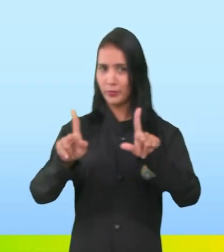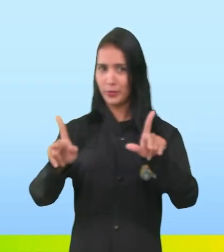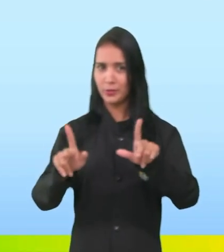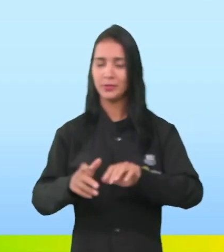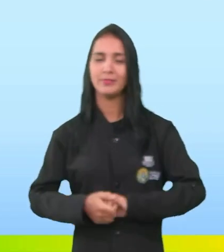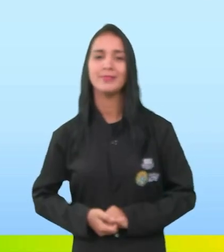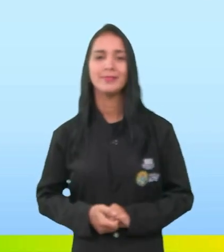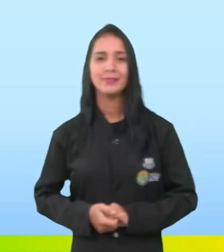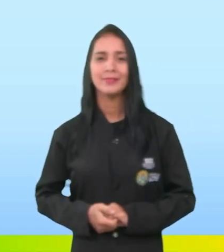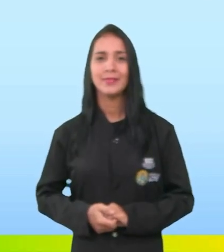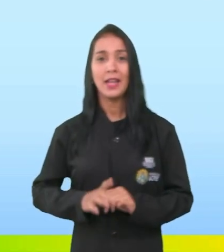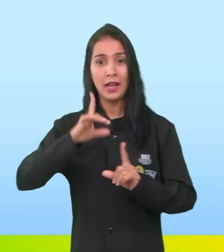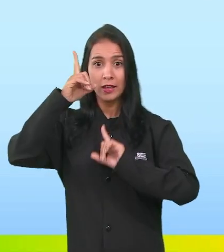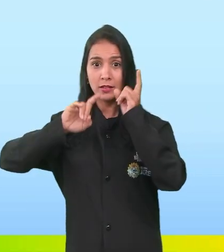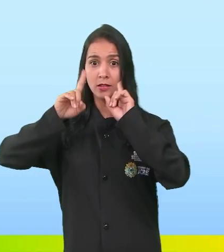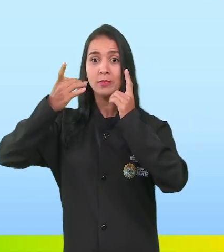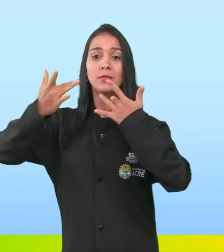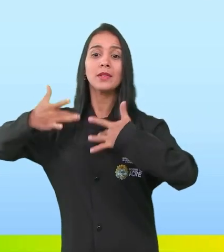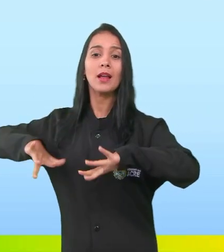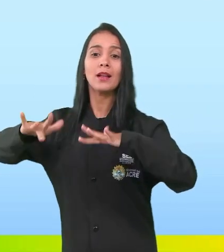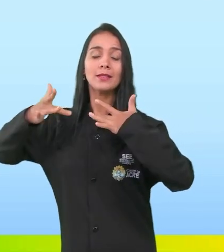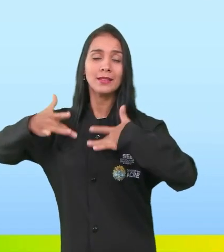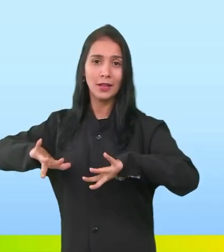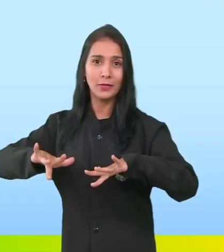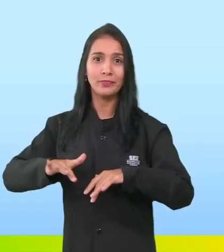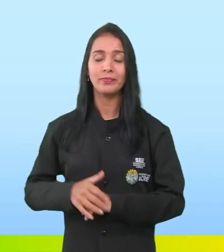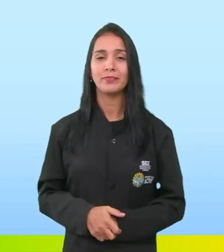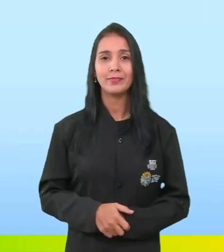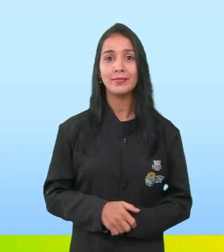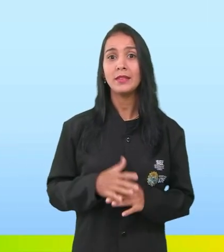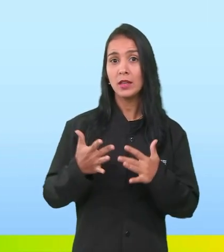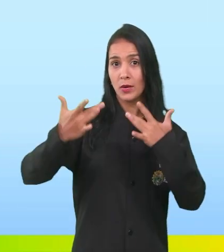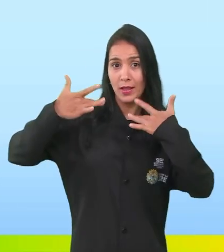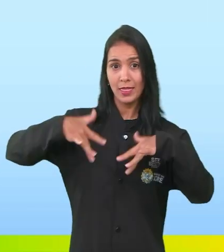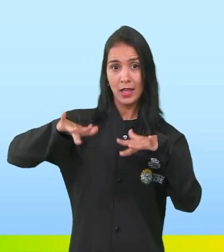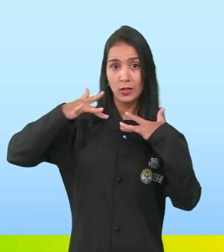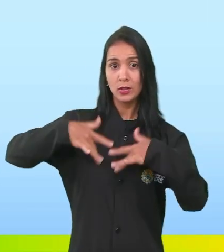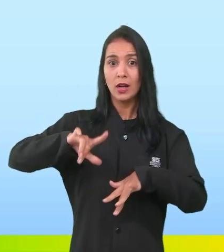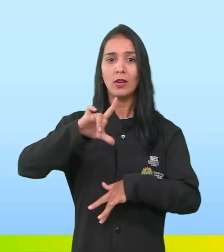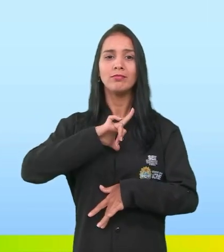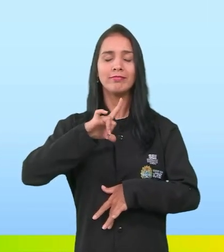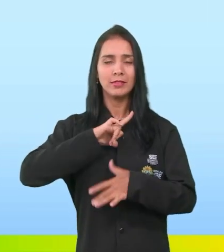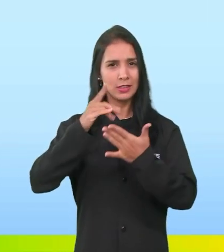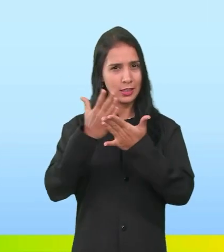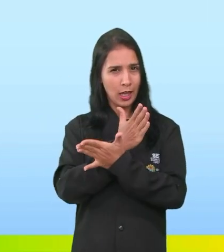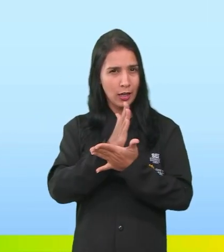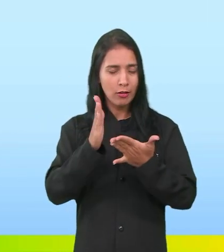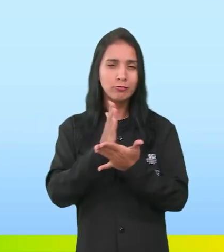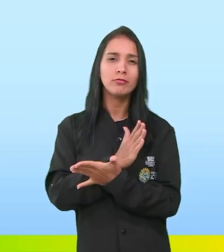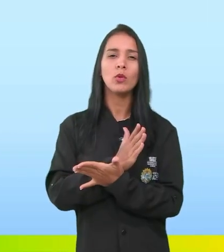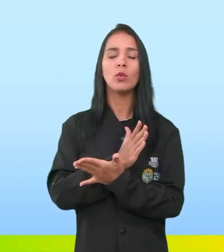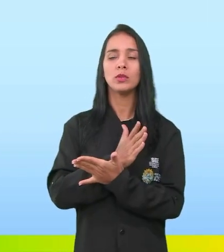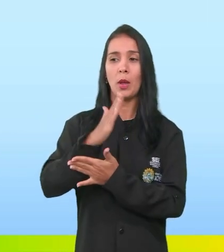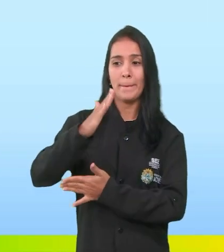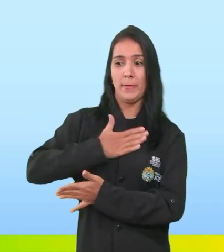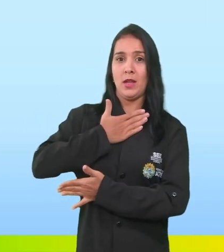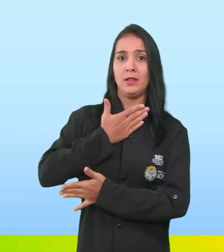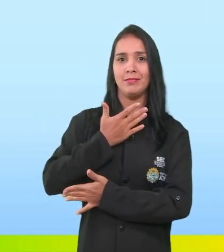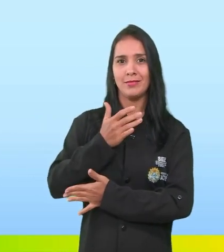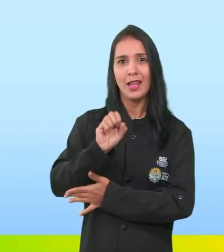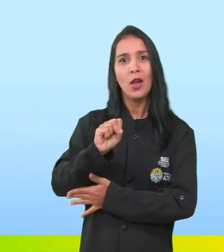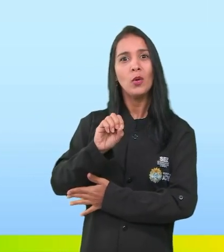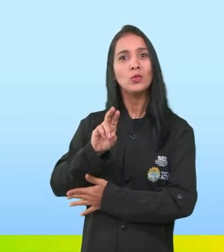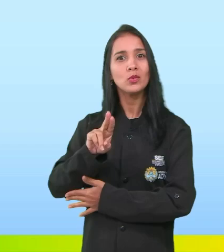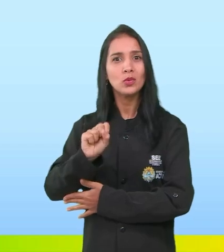Expressão natural ou deliberada. A natural, reações involuntárias, como um susto e